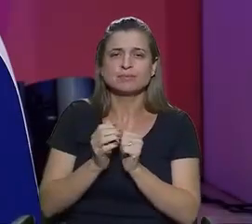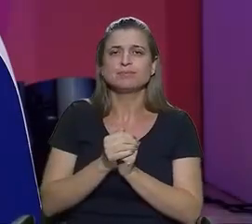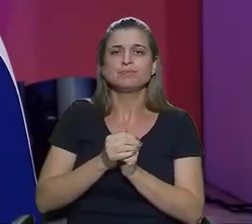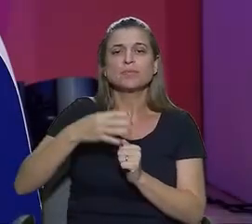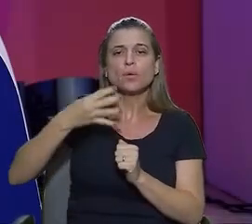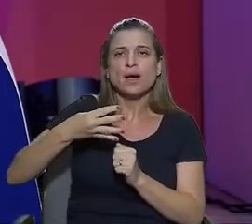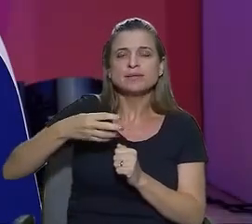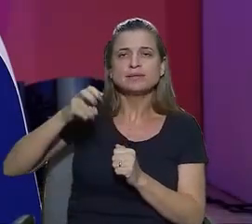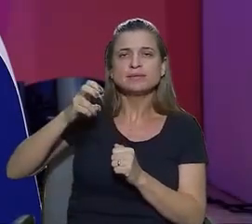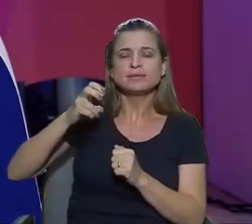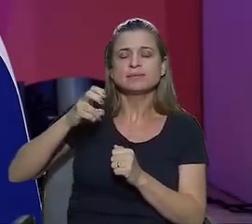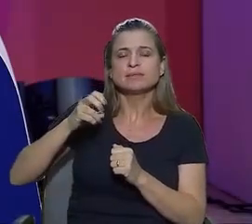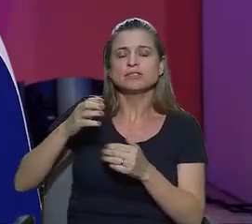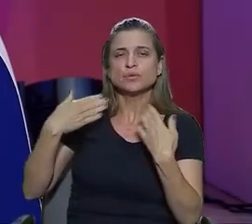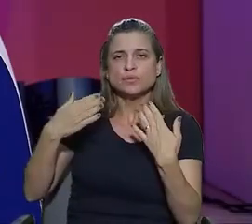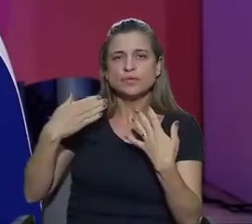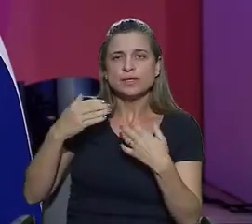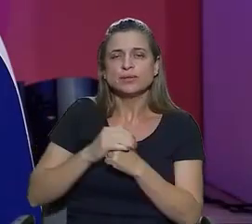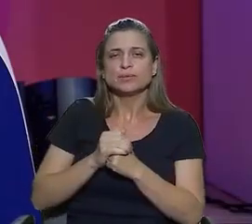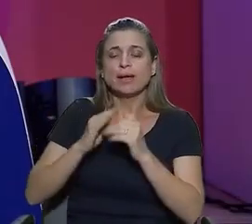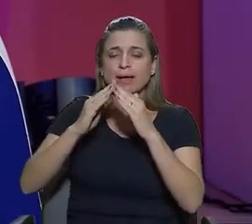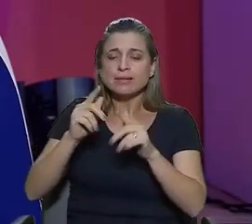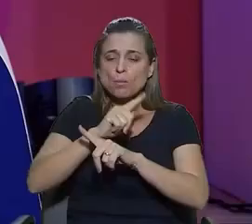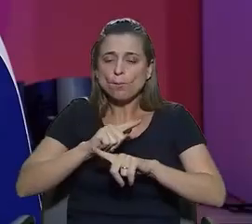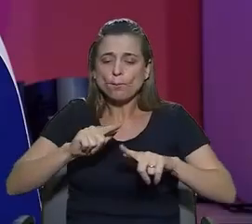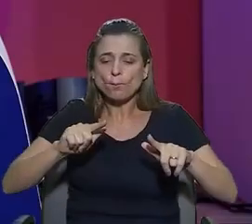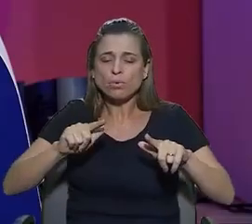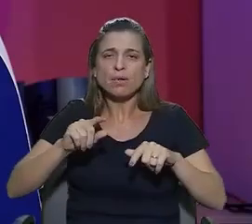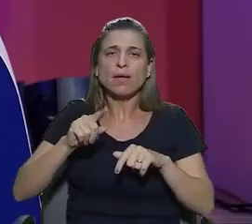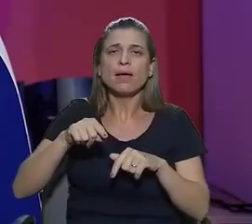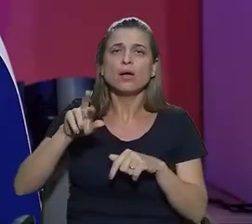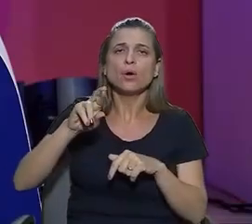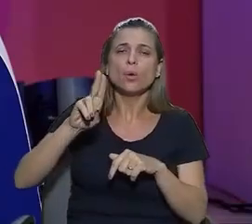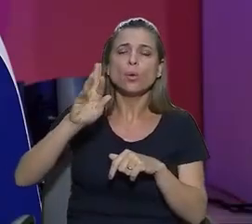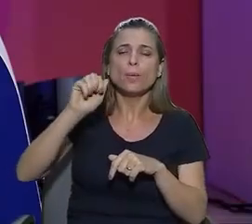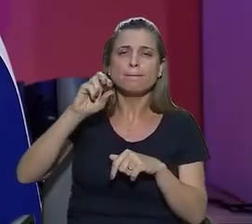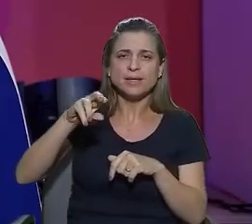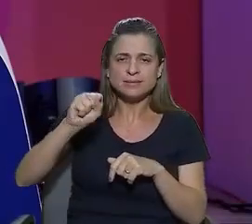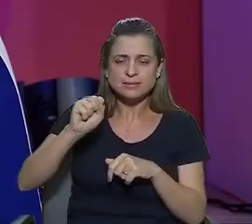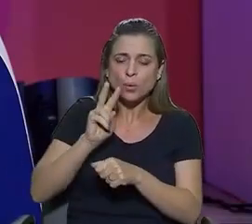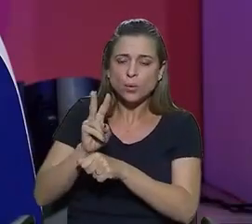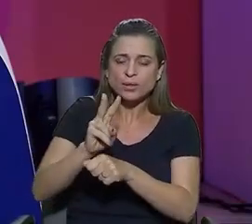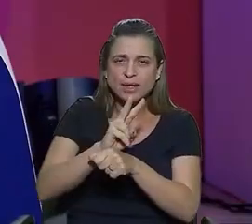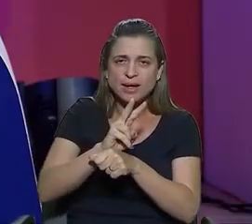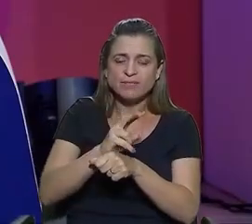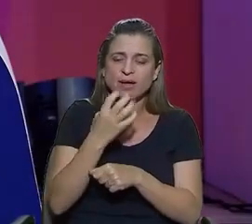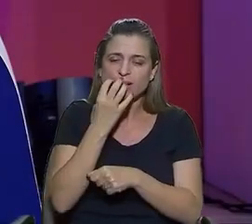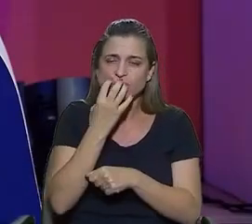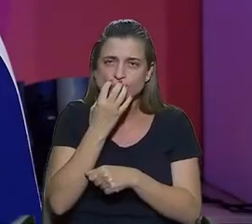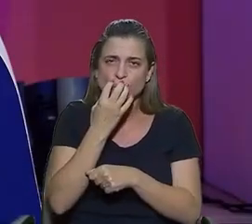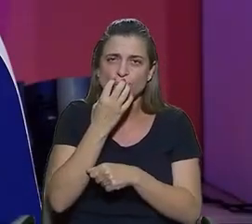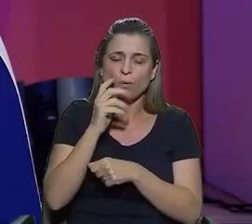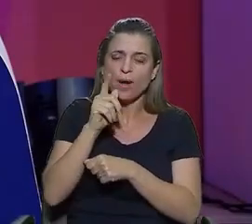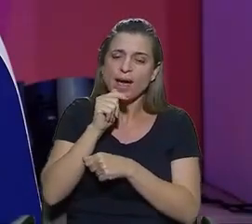muro do quintal de doutora Doralina. Casa vazia, e era Rubens, o Rubinho, que tomava conta. Dava comida e água para os cachorros